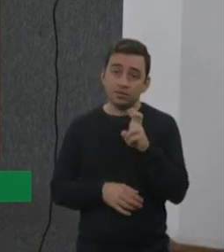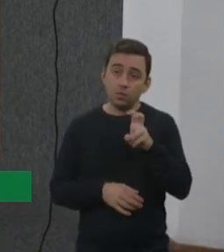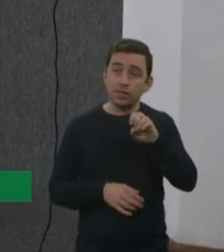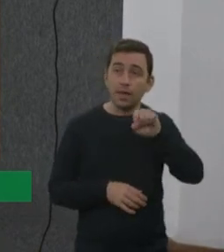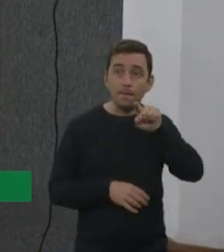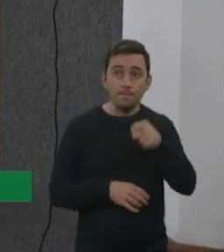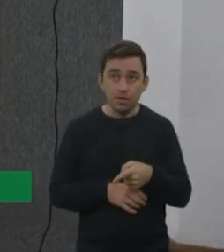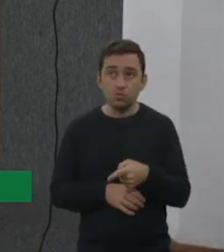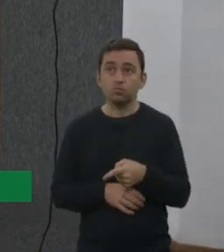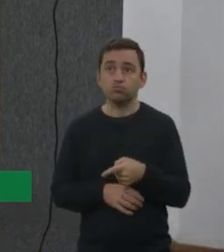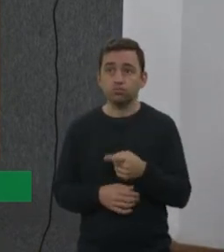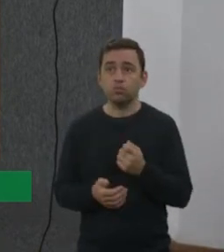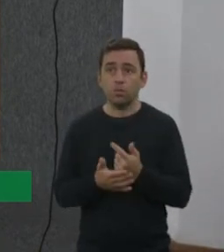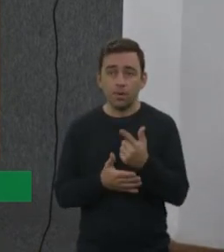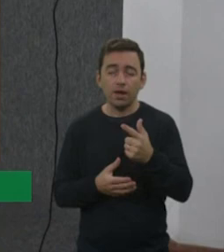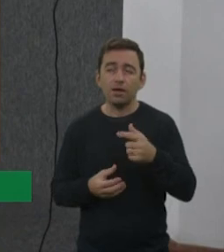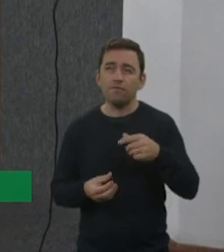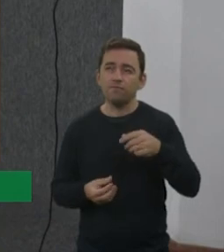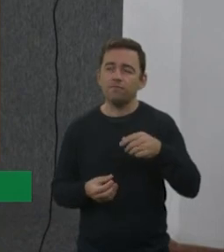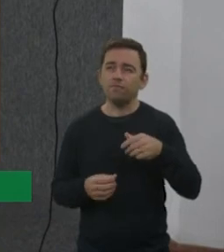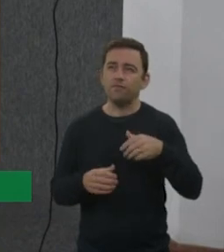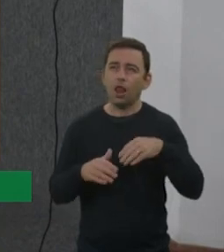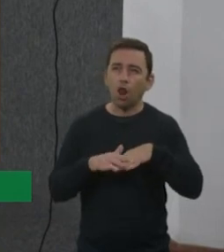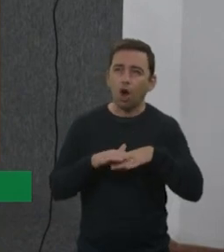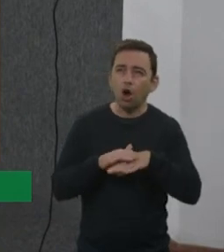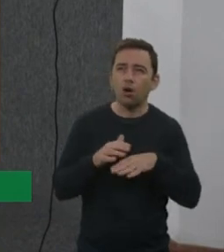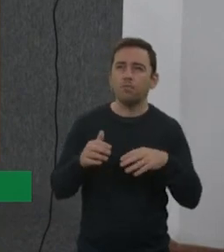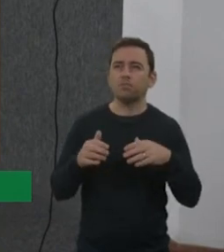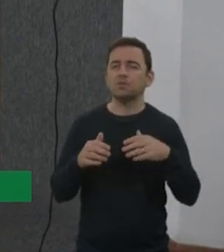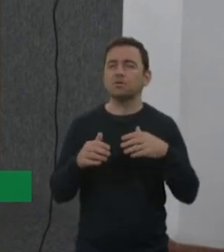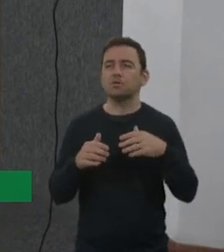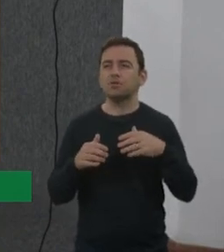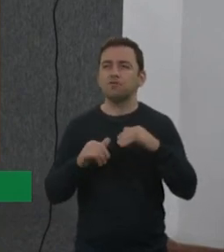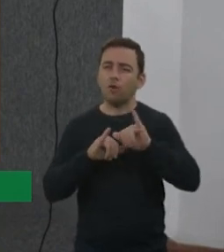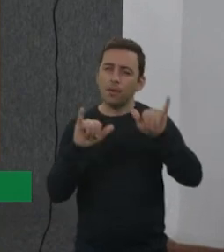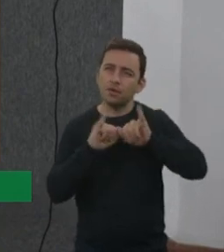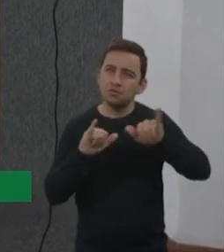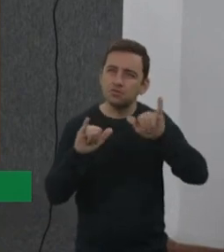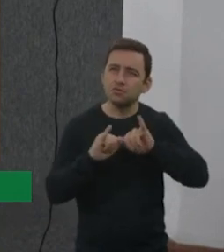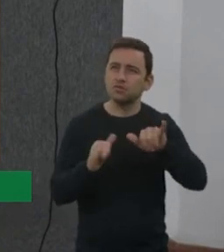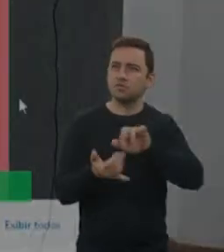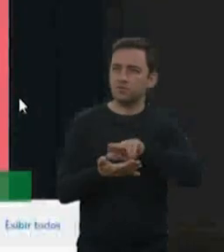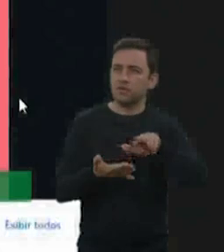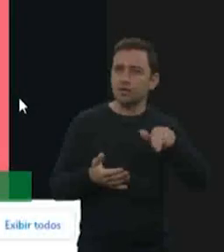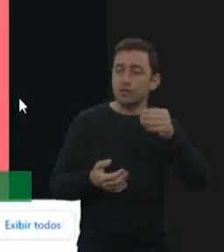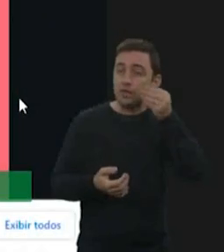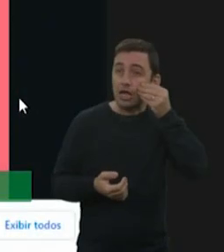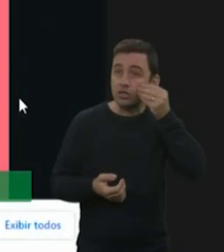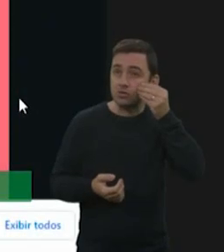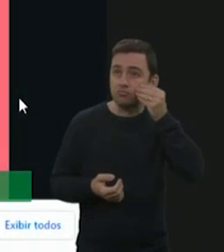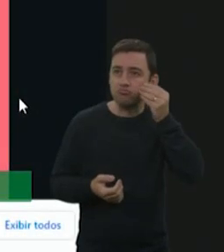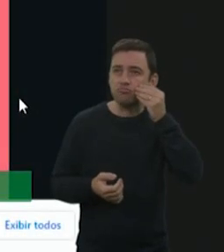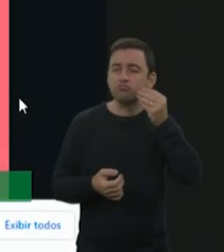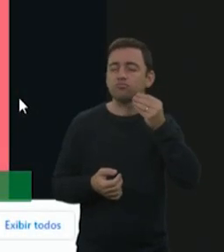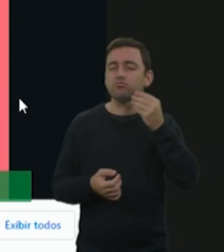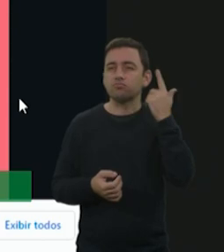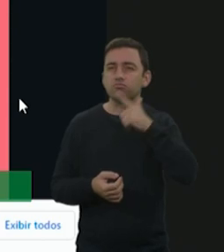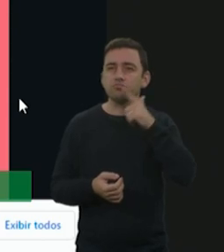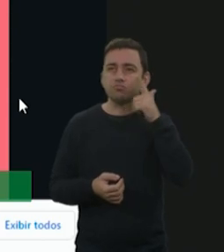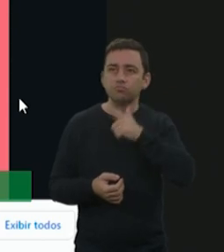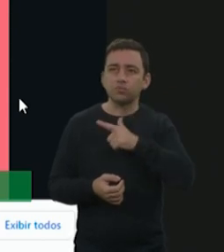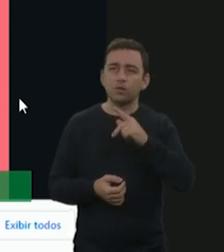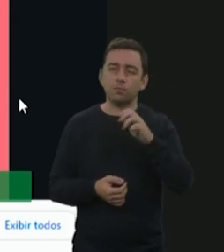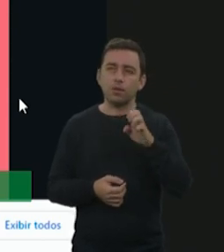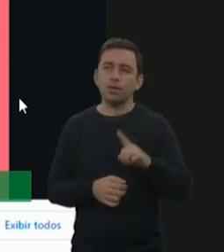unidades de envelopes, cartazes e informativos para fazer o teste do pezinho, né, a coleta. Já foram